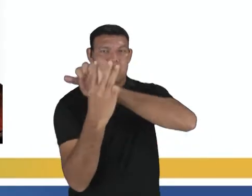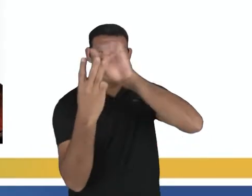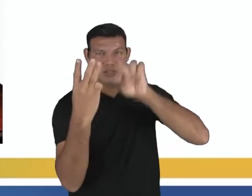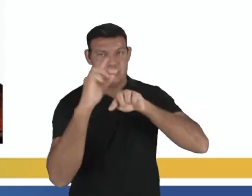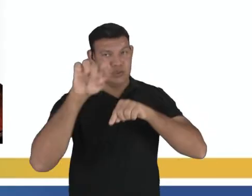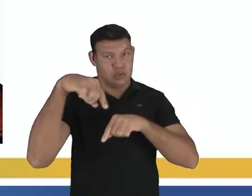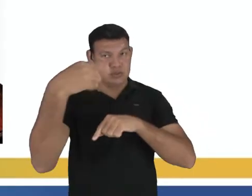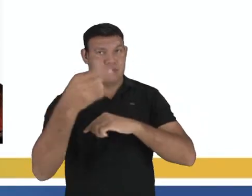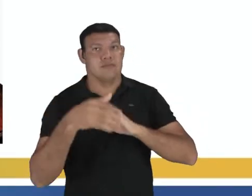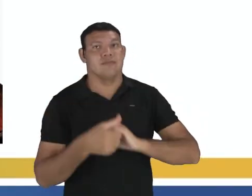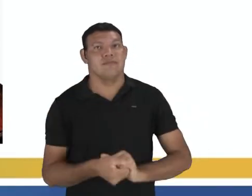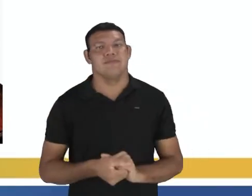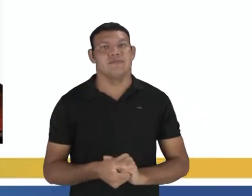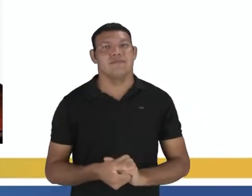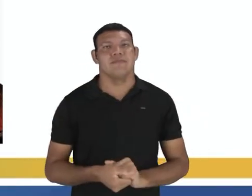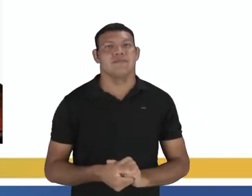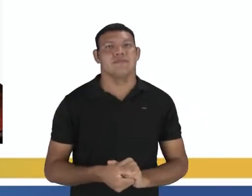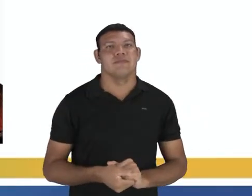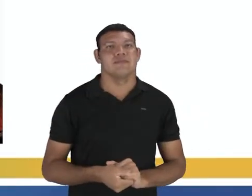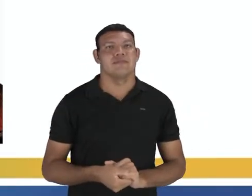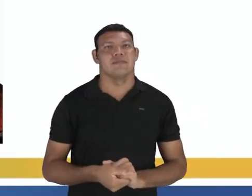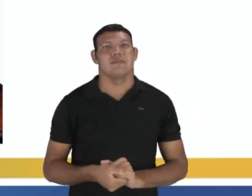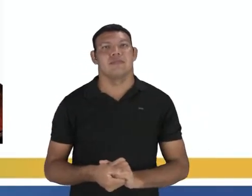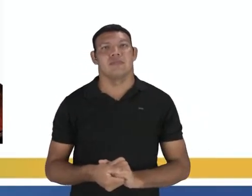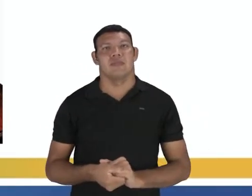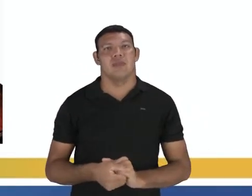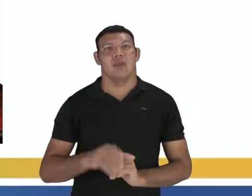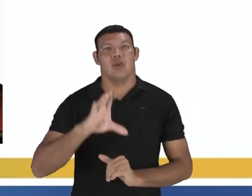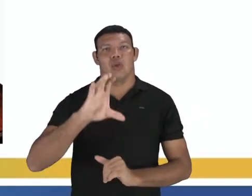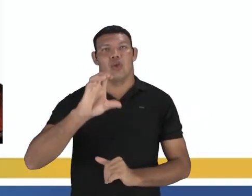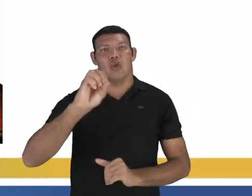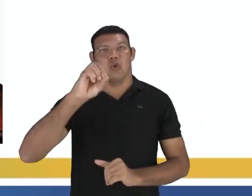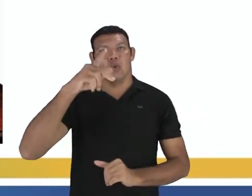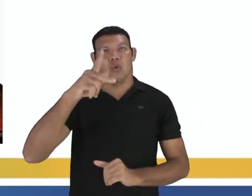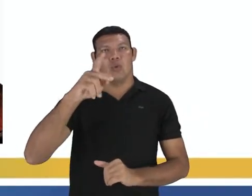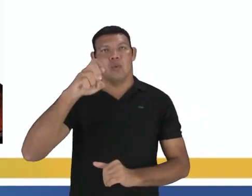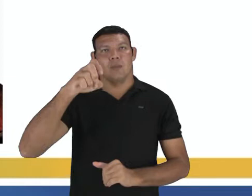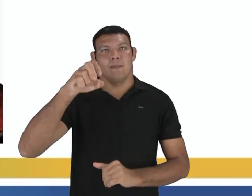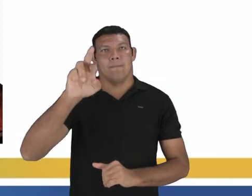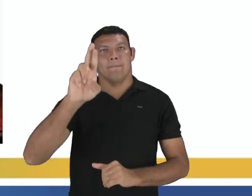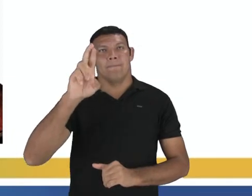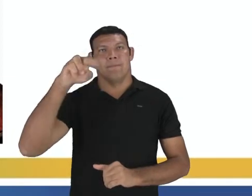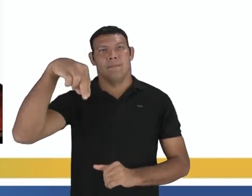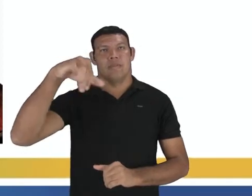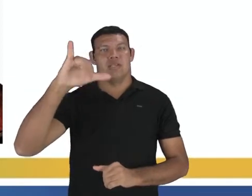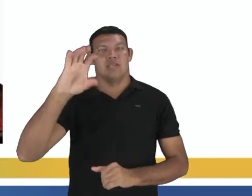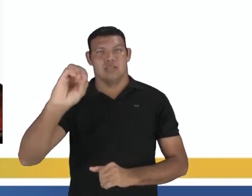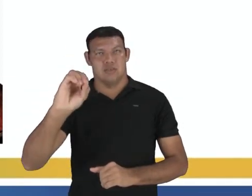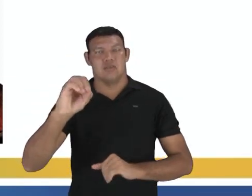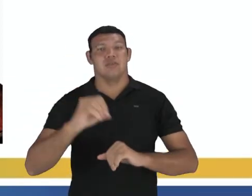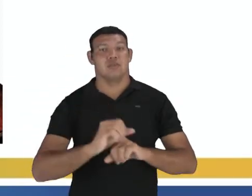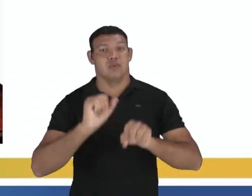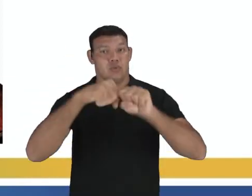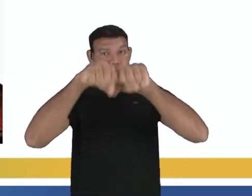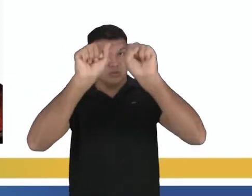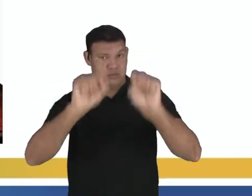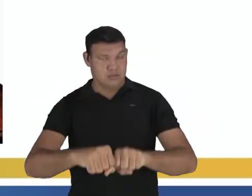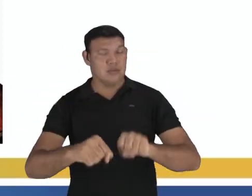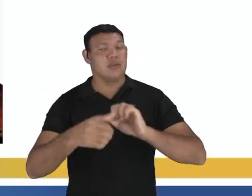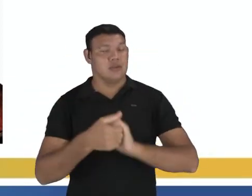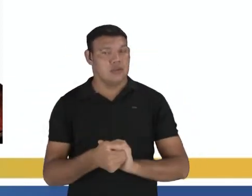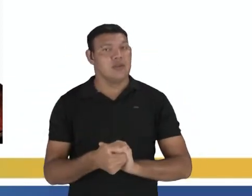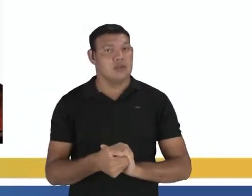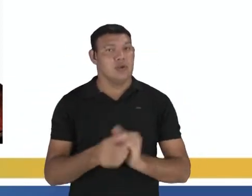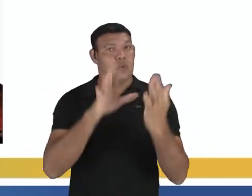outra pessoa que eu coloquei aí, além do Tycho Brahe, é o Copérnico. Isso porque é bem interessante o sistema de Copérnico, porque